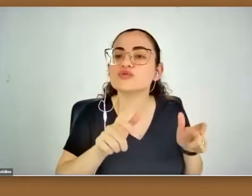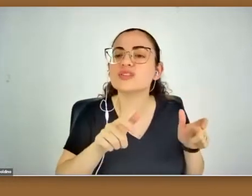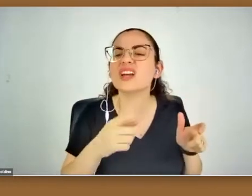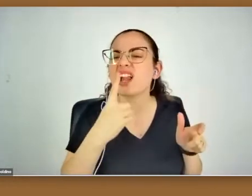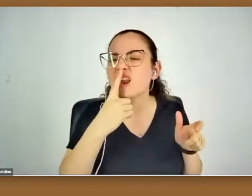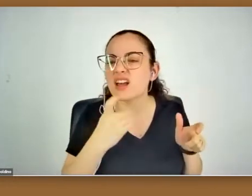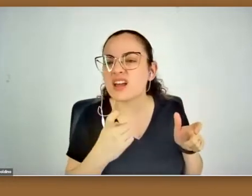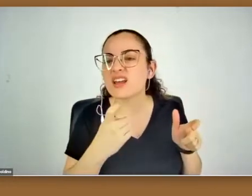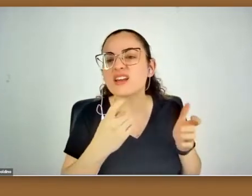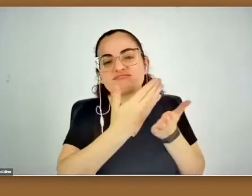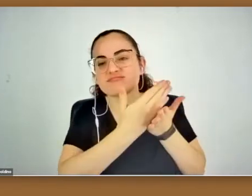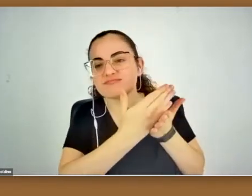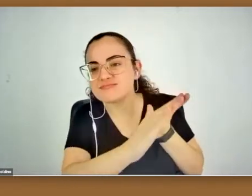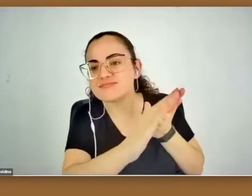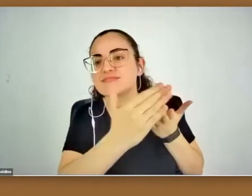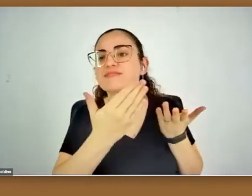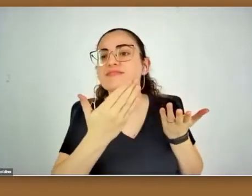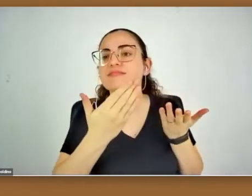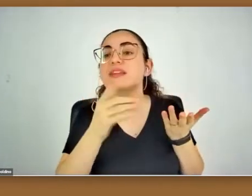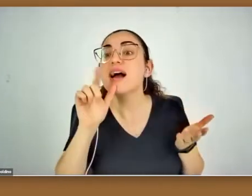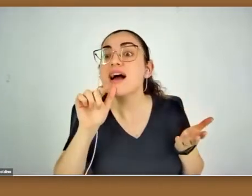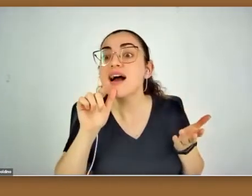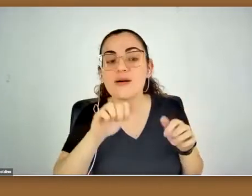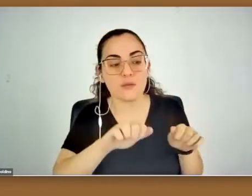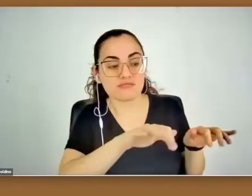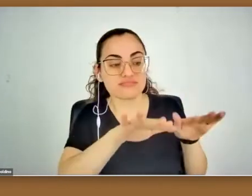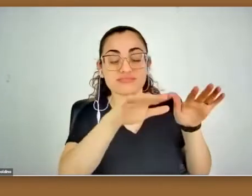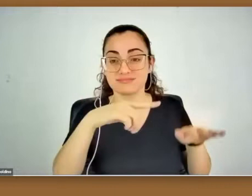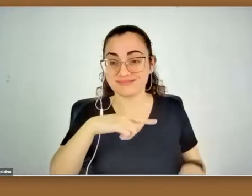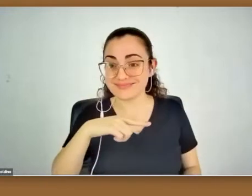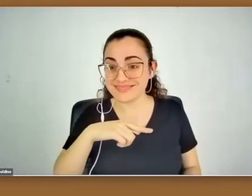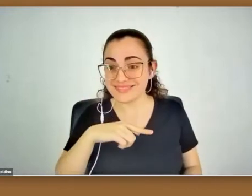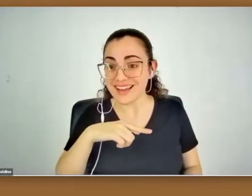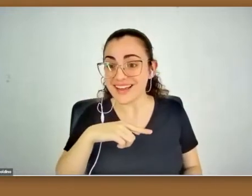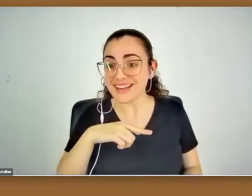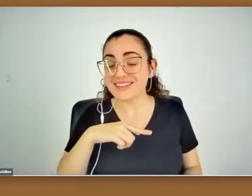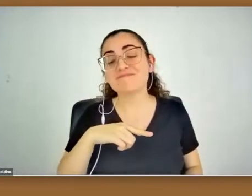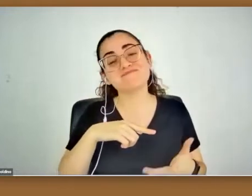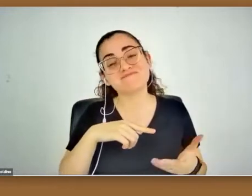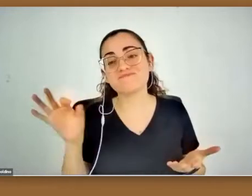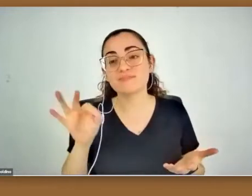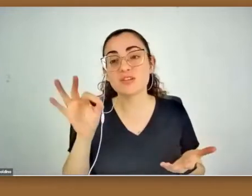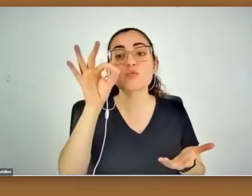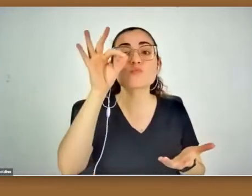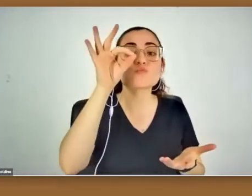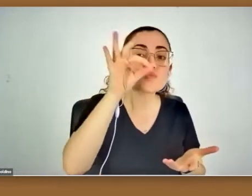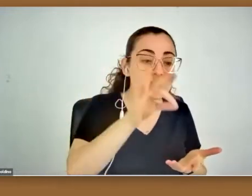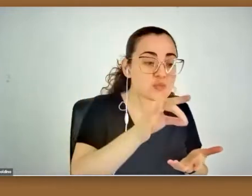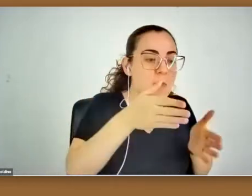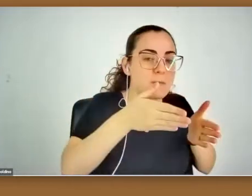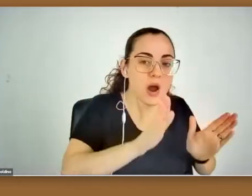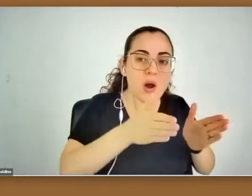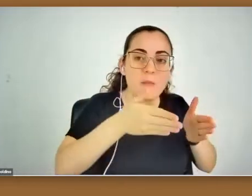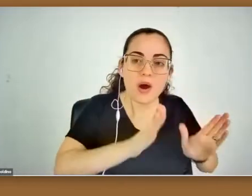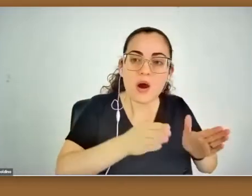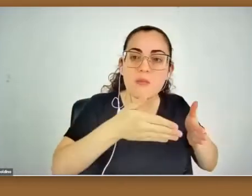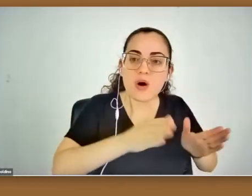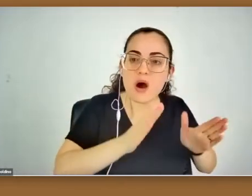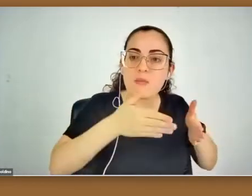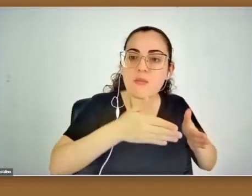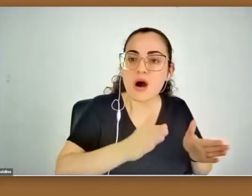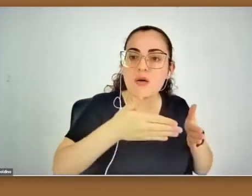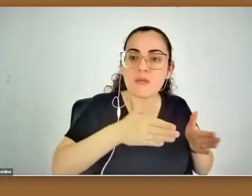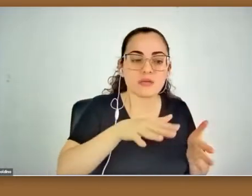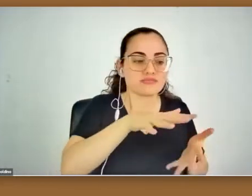vai lá e bota o ovinho dela. Pode ser também, por exemplo, se você armazena água em casa